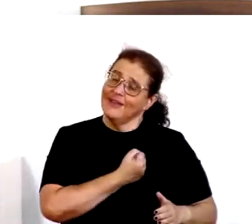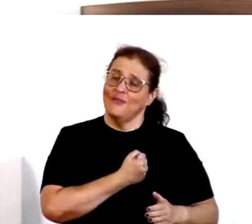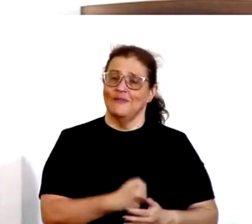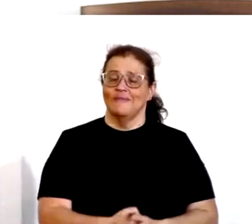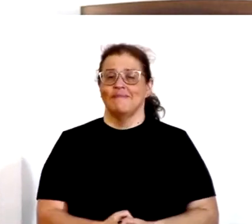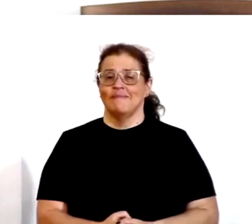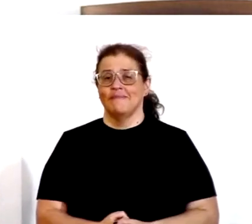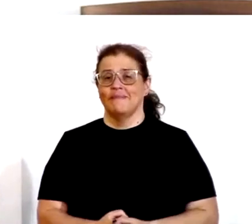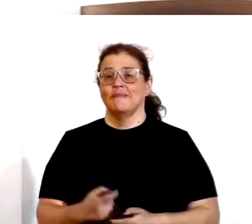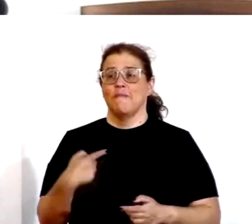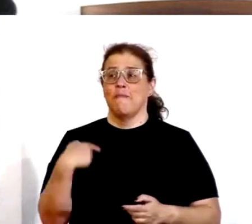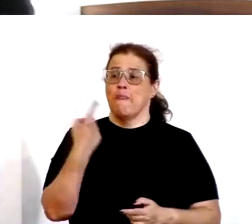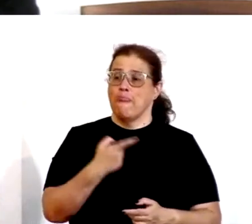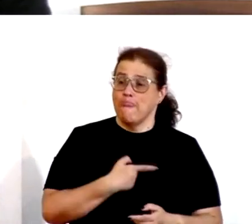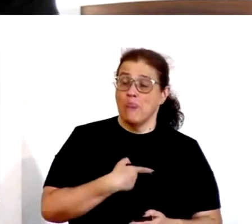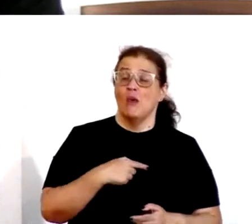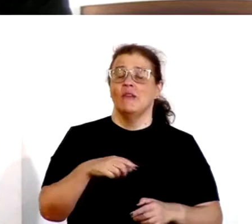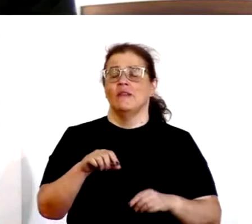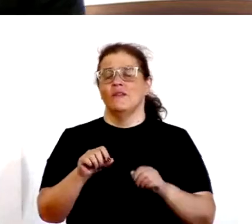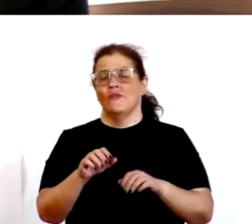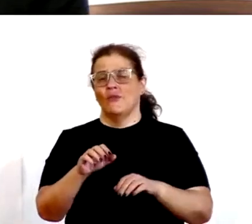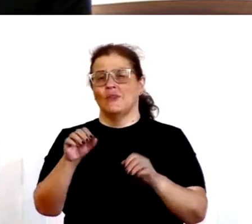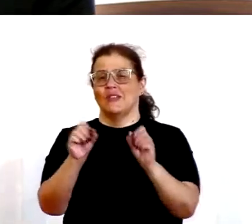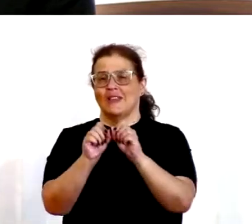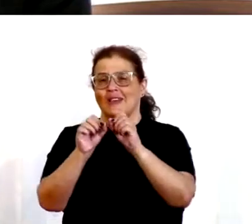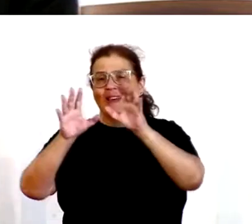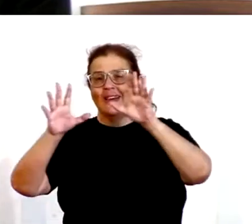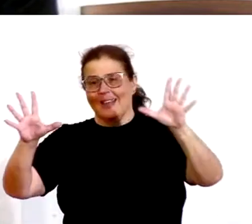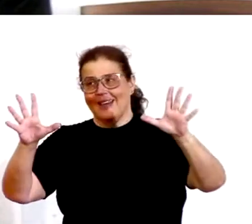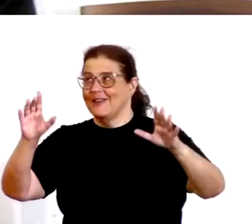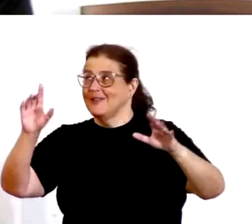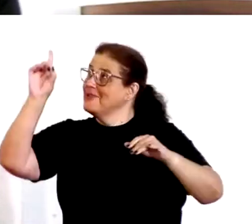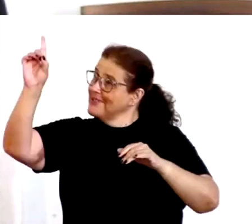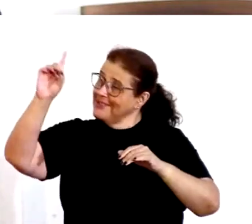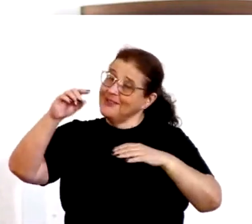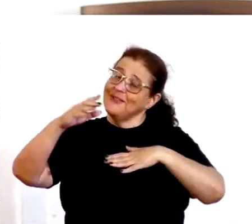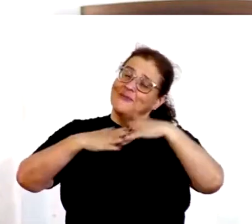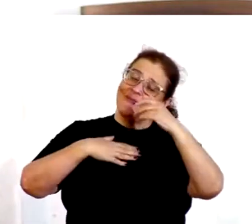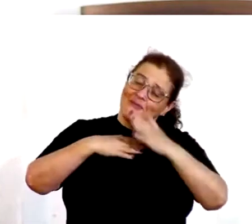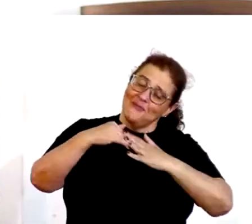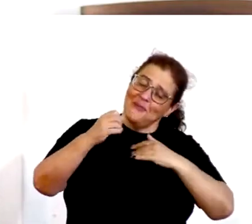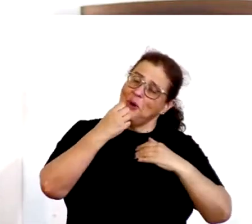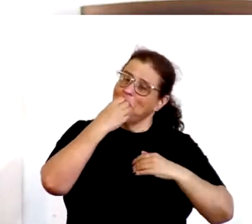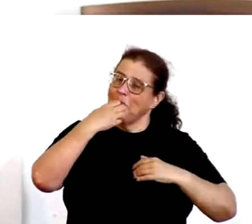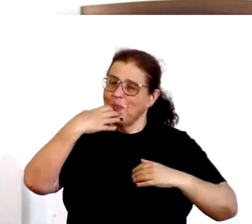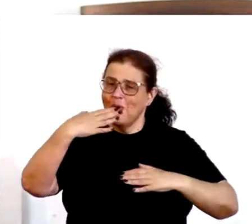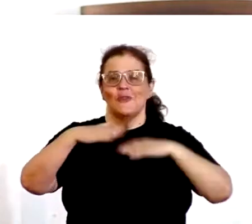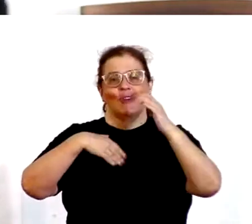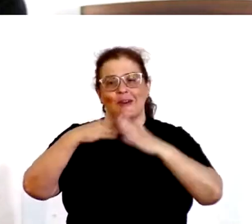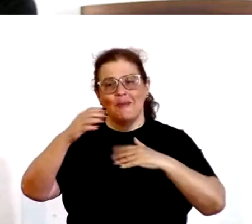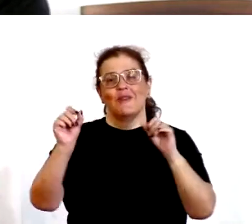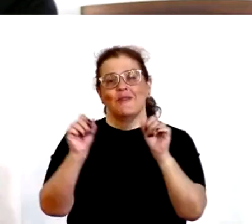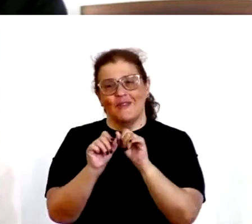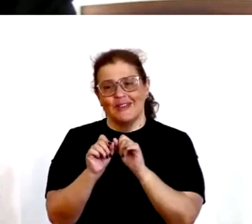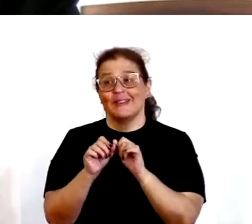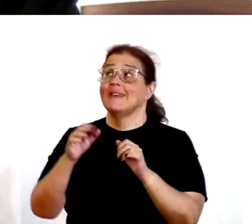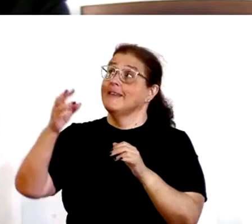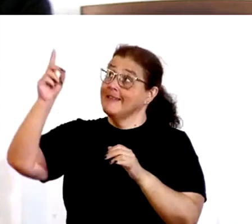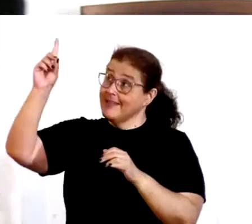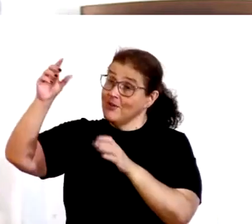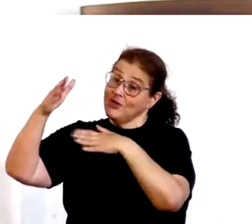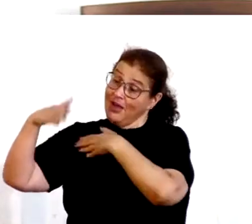feituras dele, criados em Cristo Jesus para boas obras, as quais Deus de antemão preparou para que andássemos